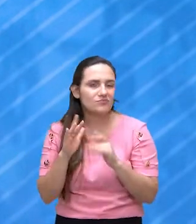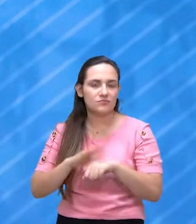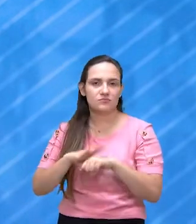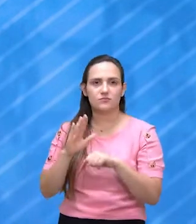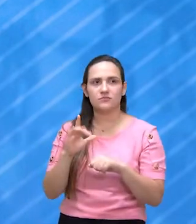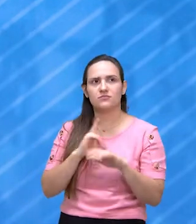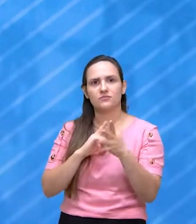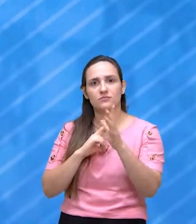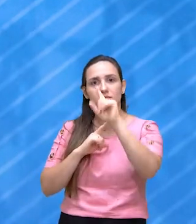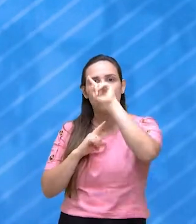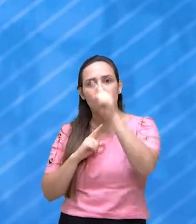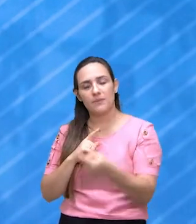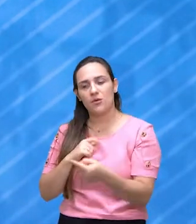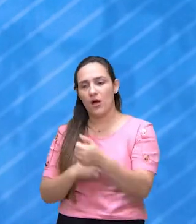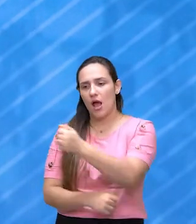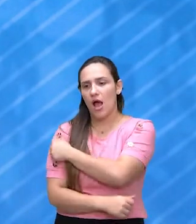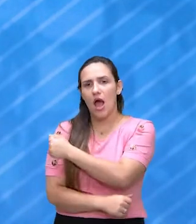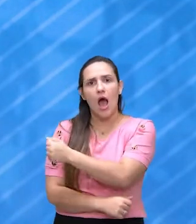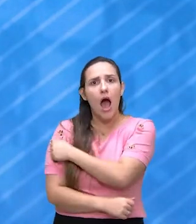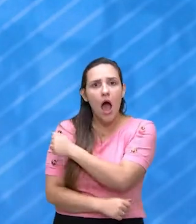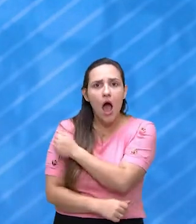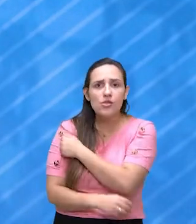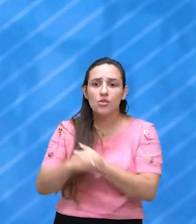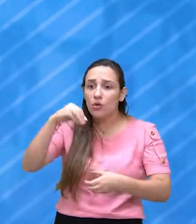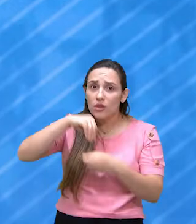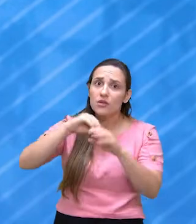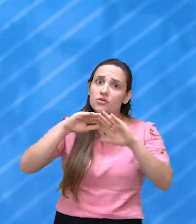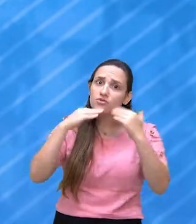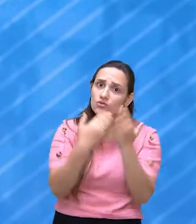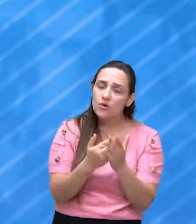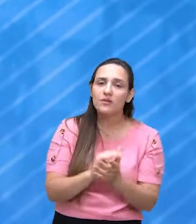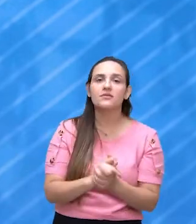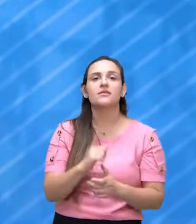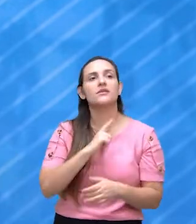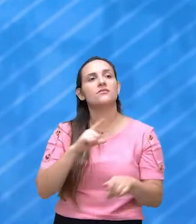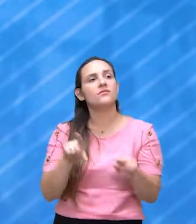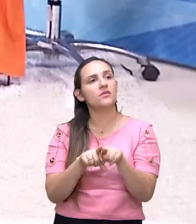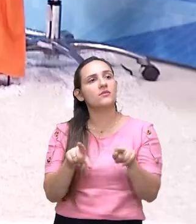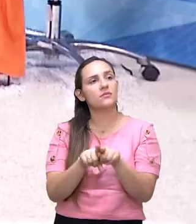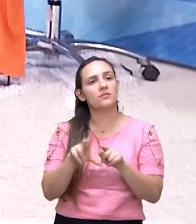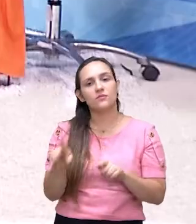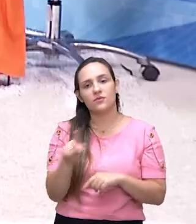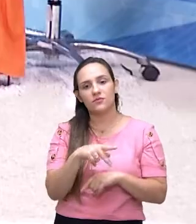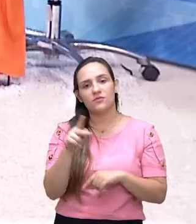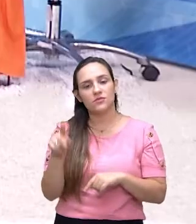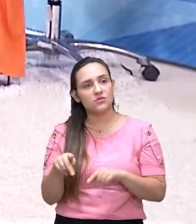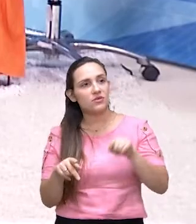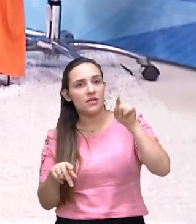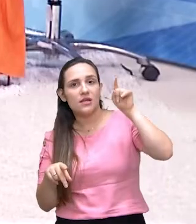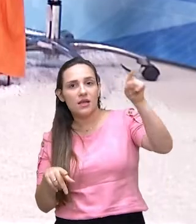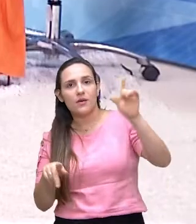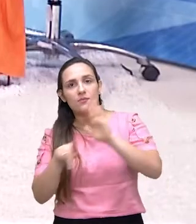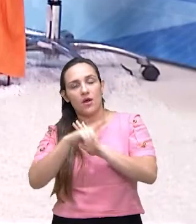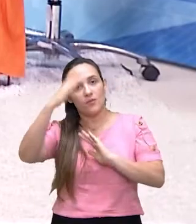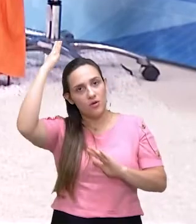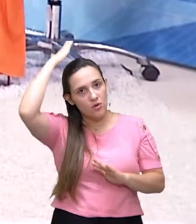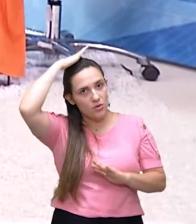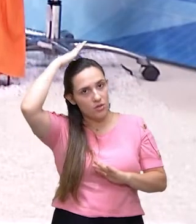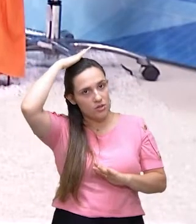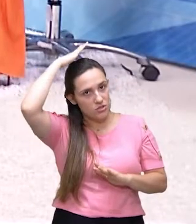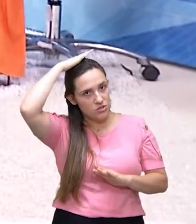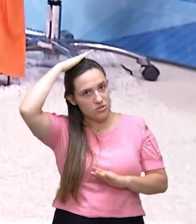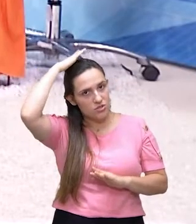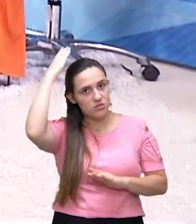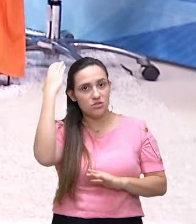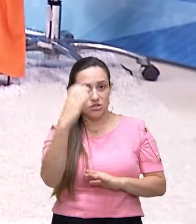de distância nós tivemos aí mais de mil colegas presencialmente tivemos a professora que estava em Curitiba e não queria ainda